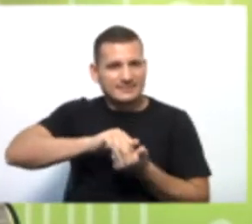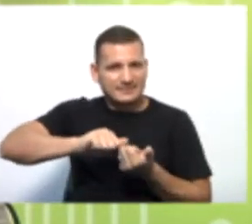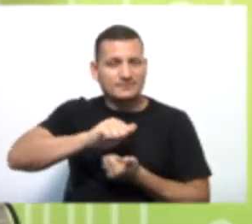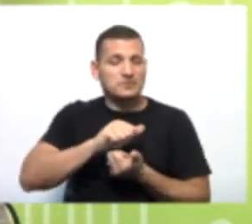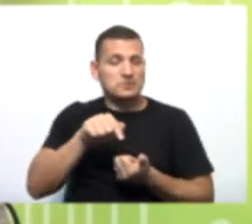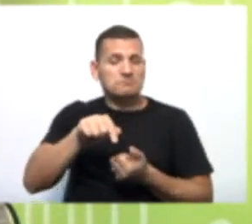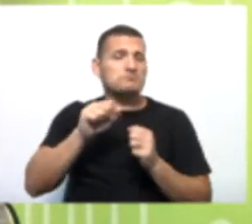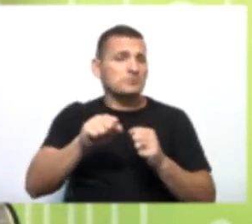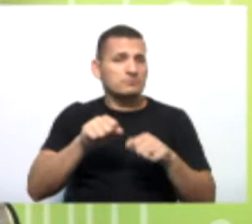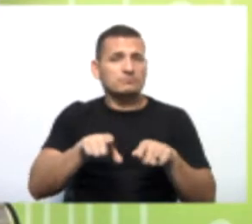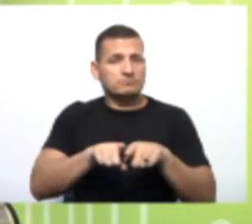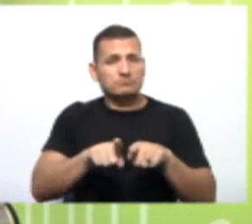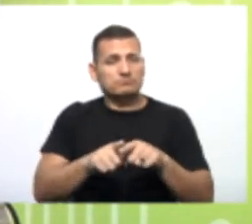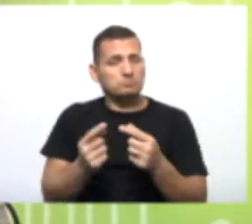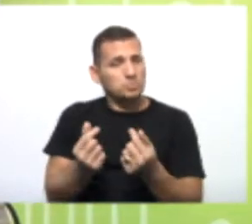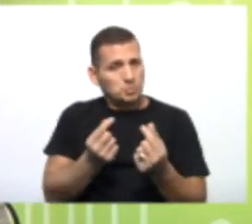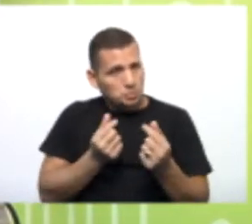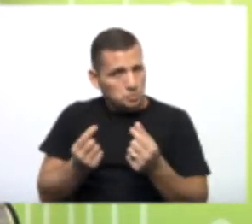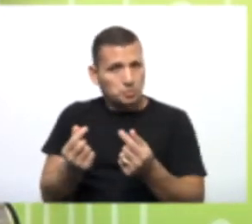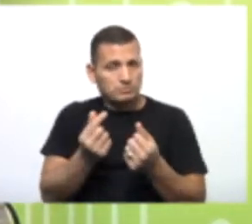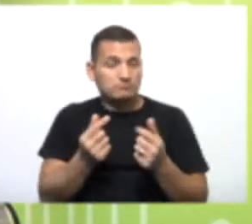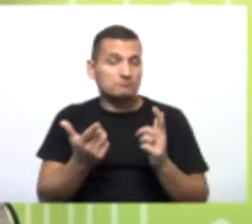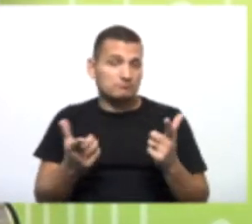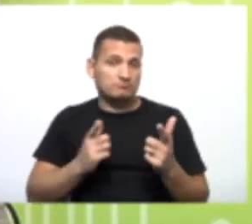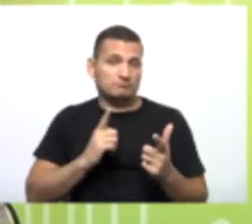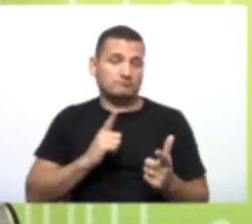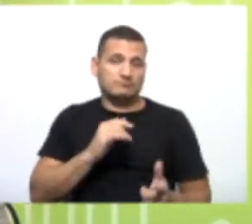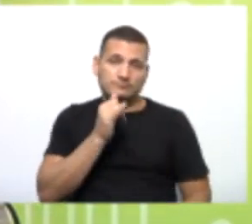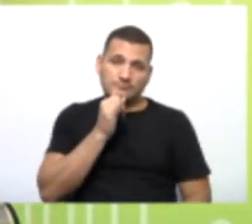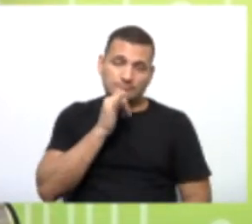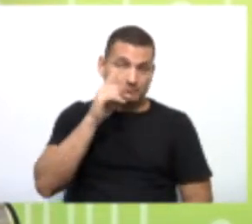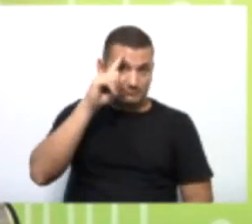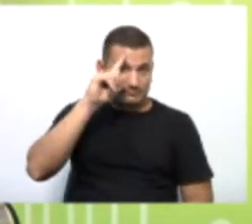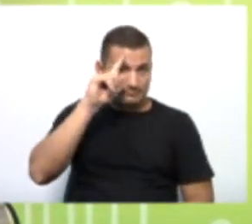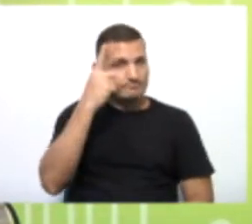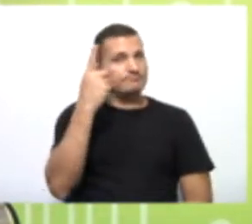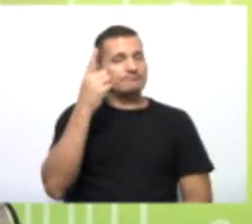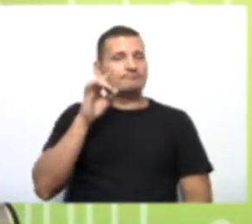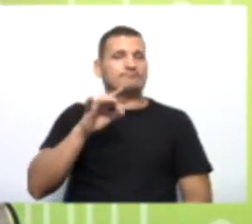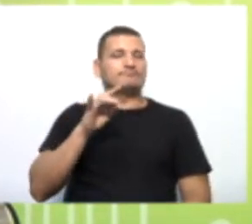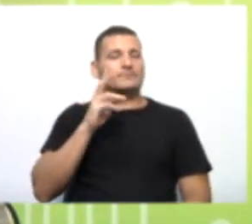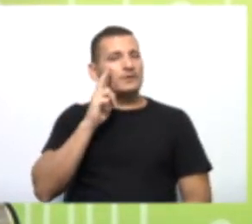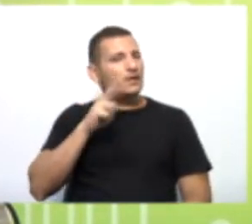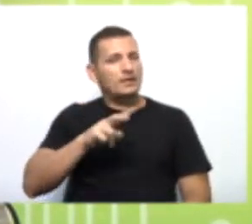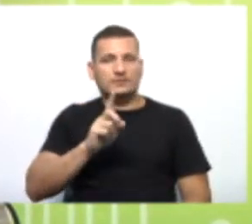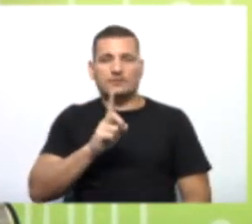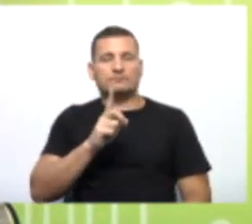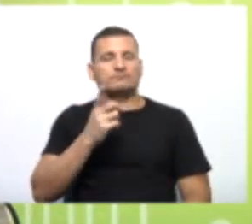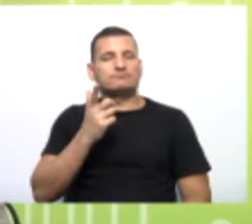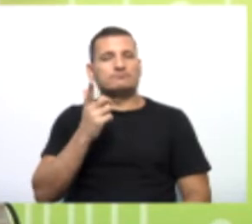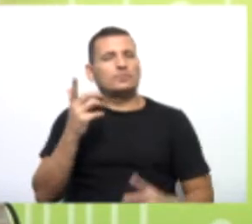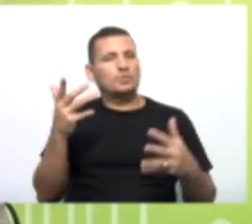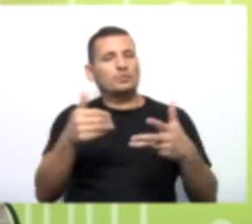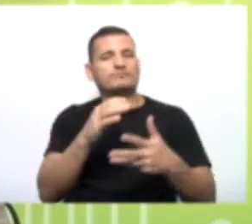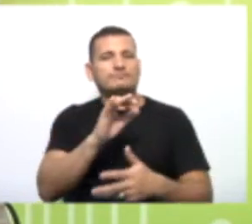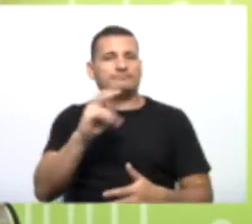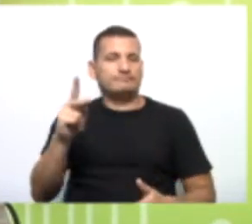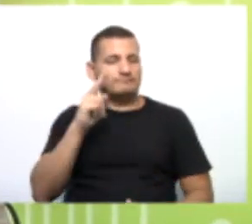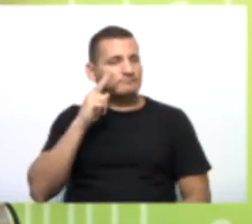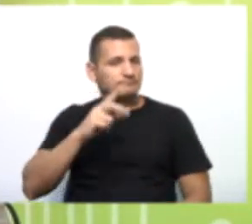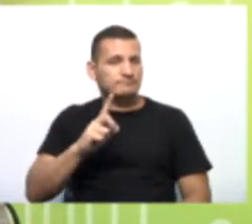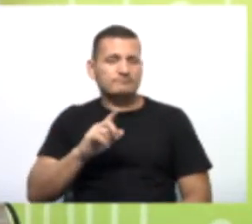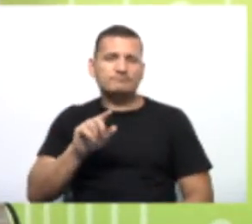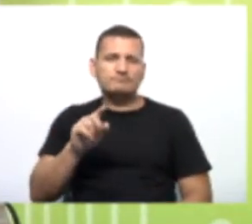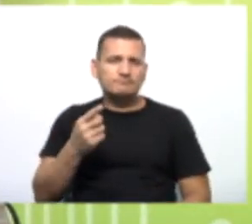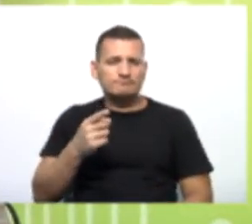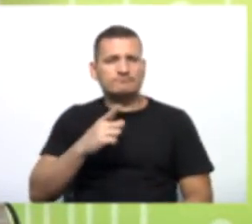gerar lucro. Existem cooperativas, por exemplo, uma ideia, hein? Eu ainda não vi todas as cooperativas que foram formadas nesse curso, mas